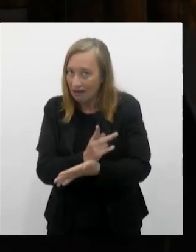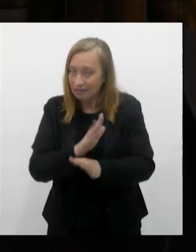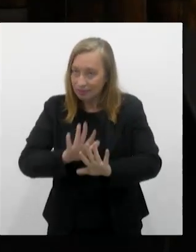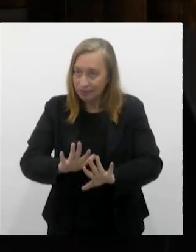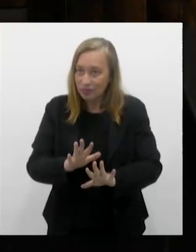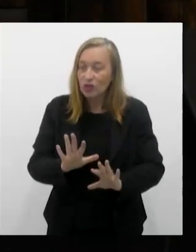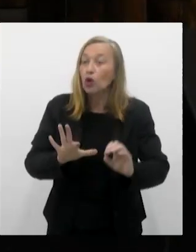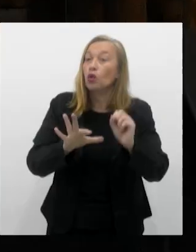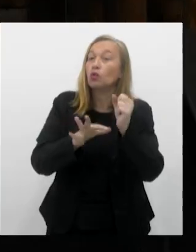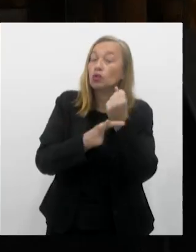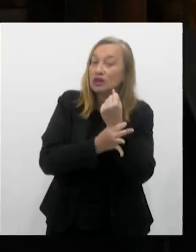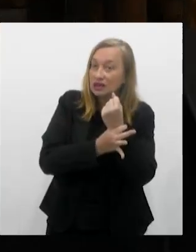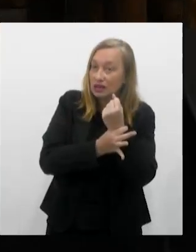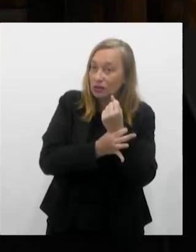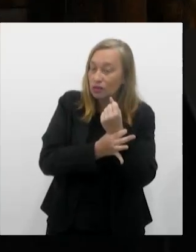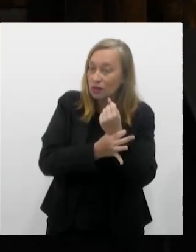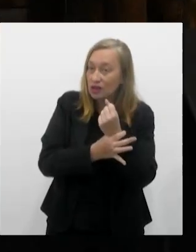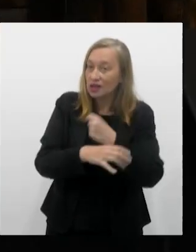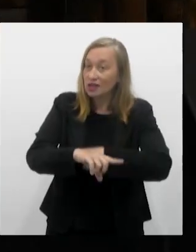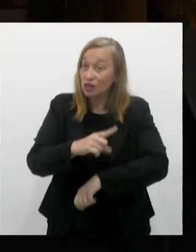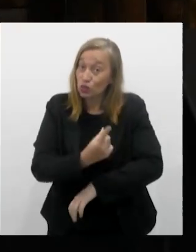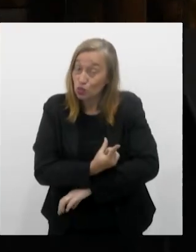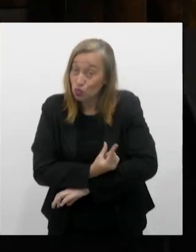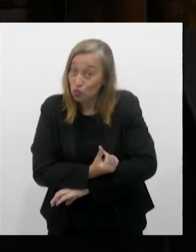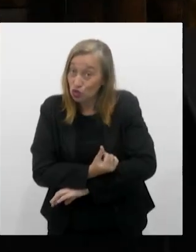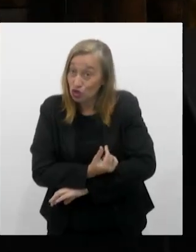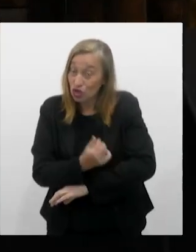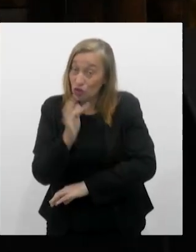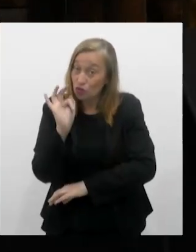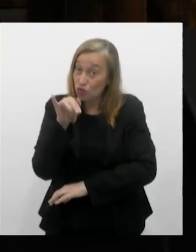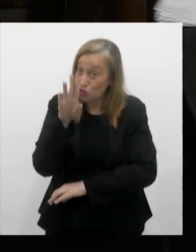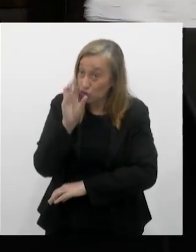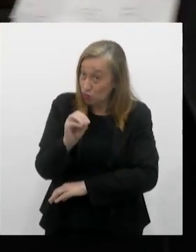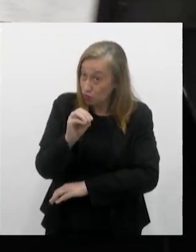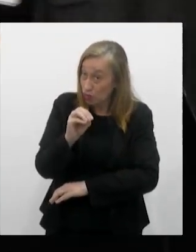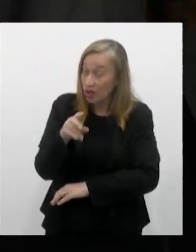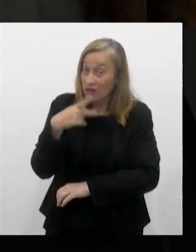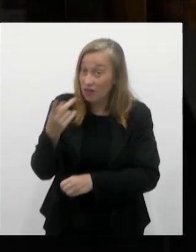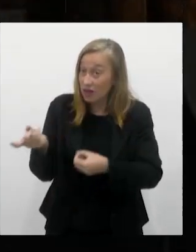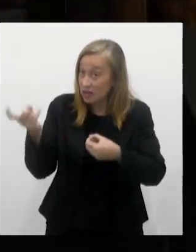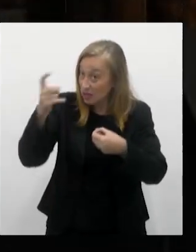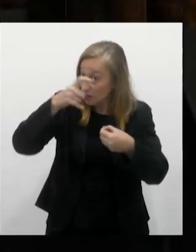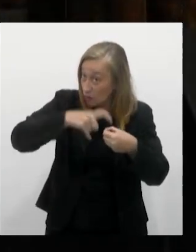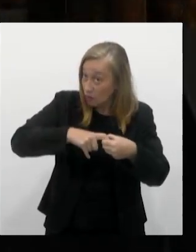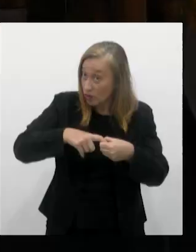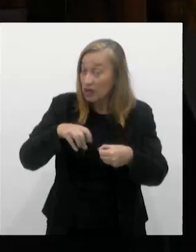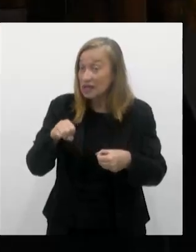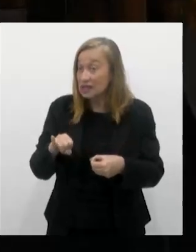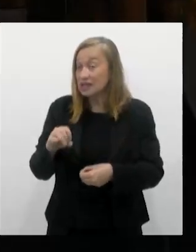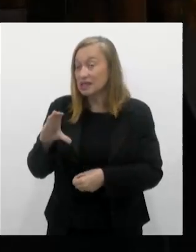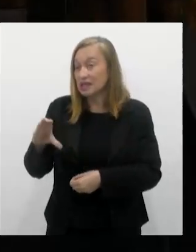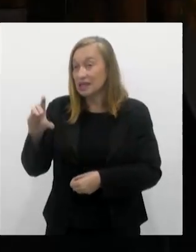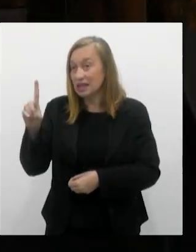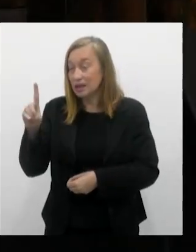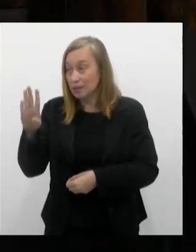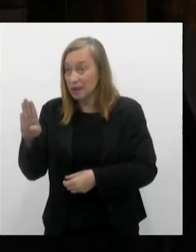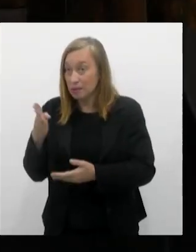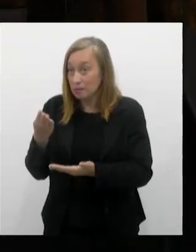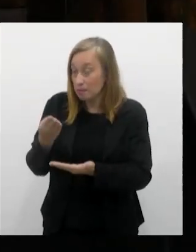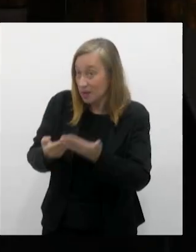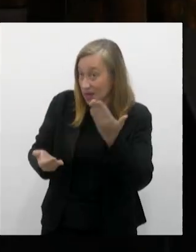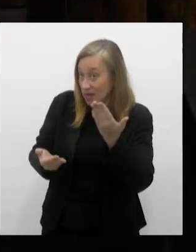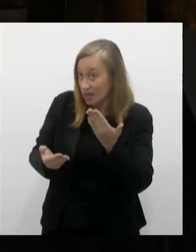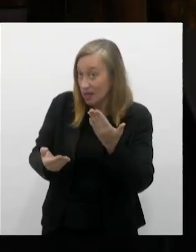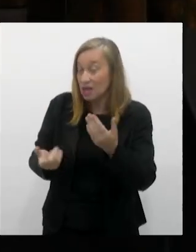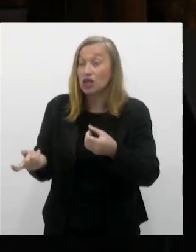fundo garantidor, ele diz que você é reembolsado, caso aquele CDB não dê certo,